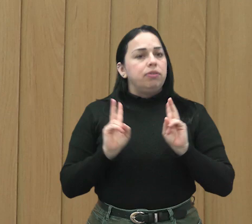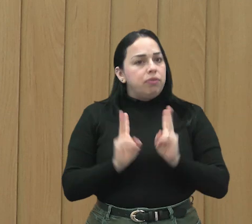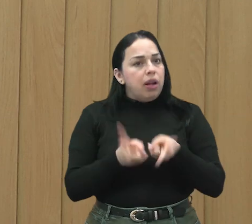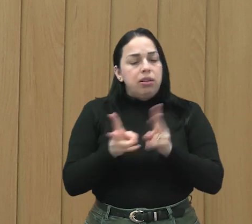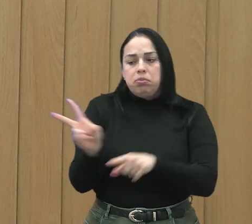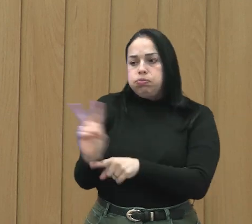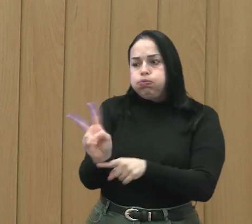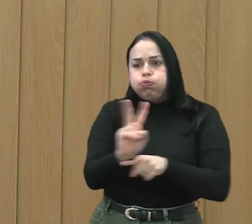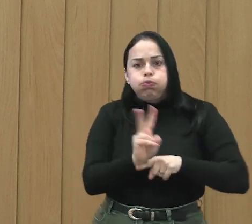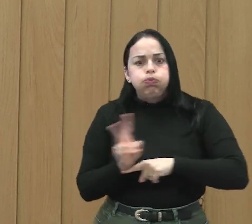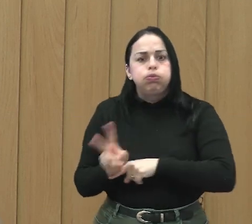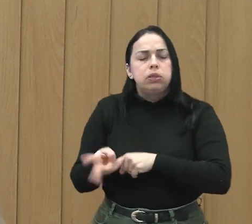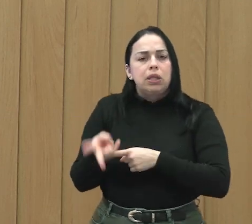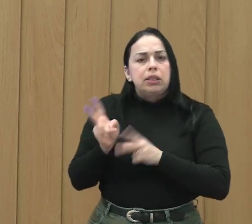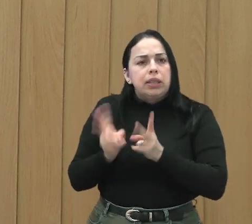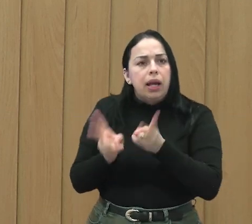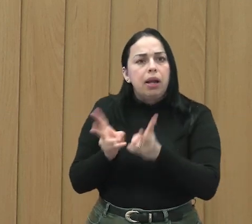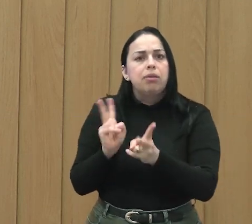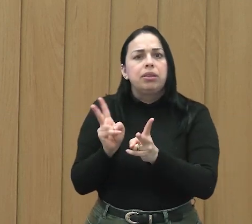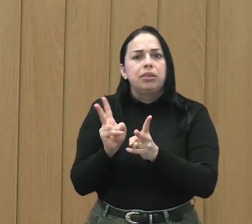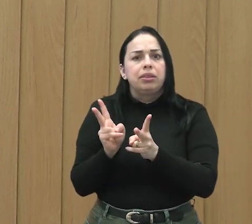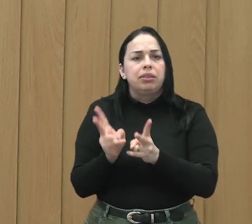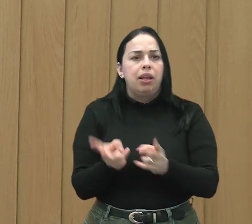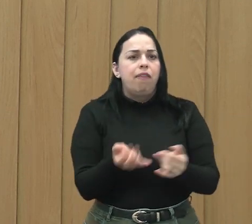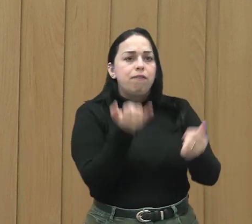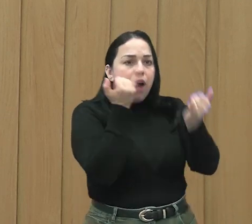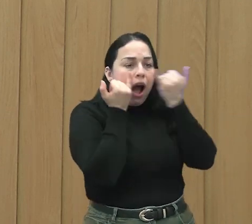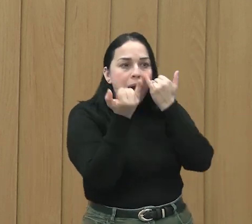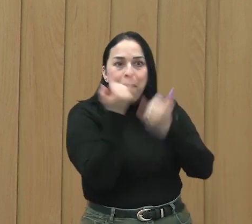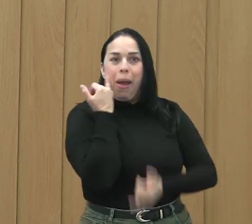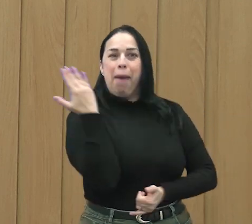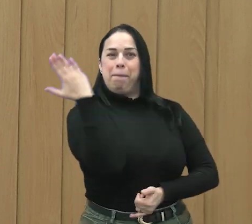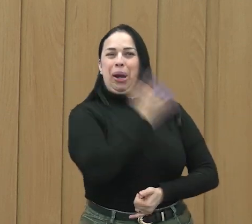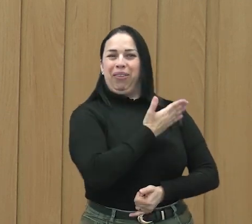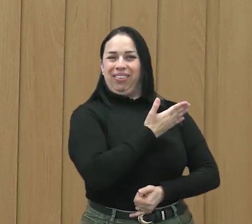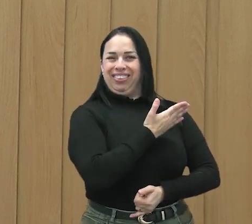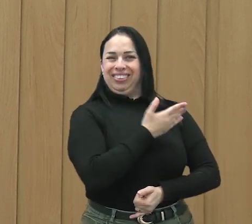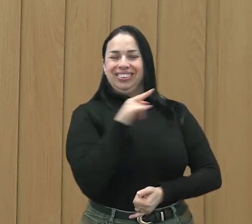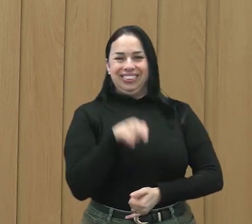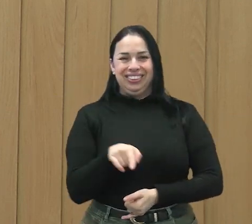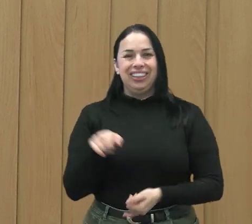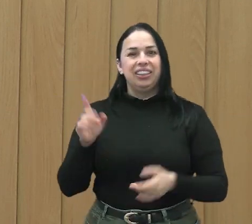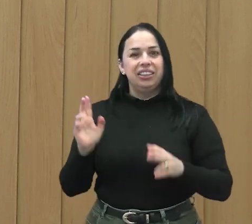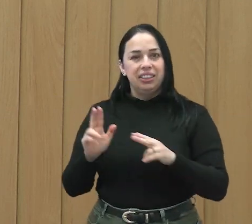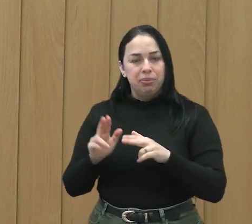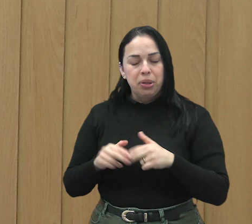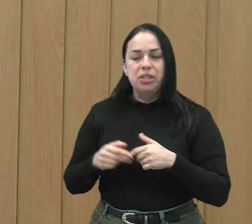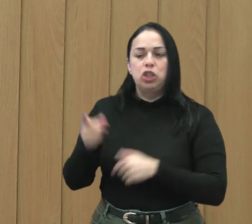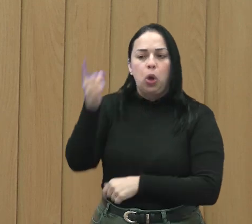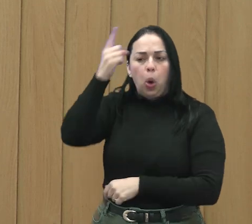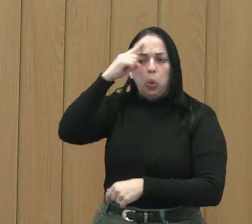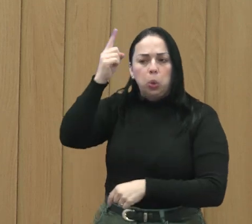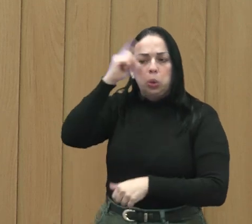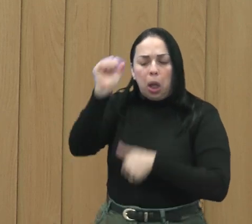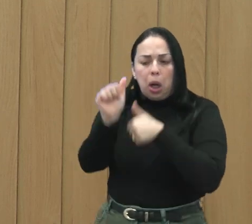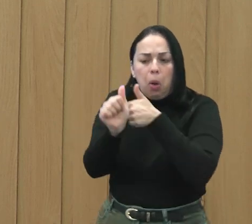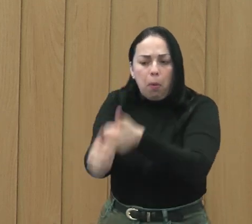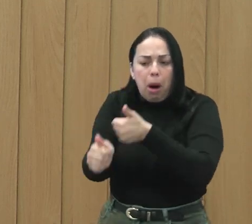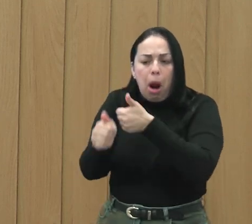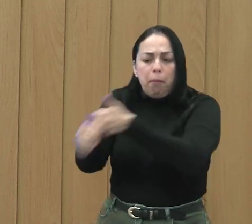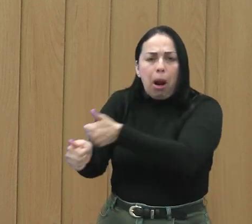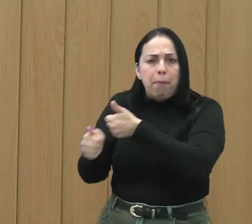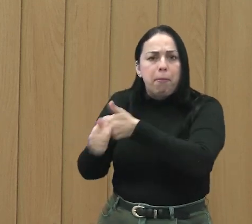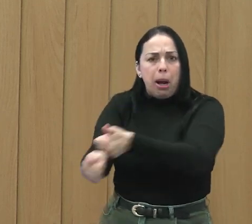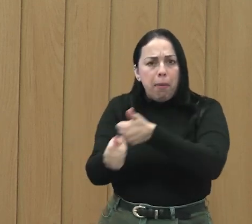monitoramento constante, né? Dados não mentem, né? Então, esse monitoramento tem que ser diário, esse acompanhamento tem que